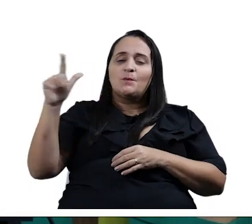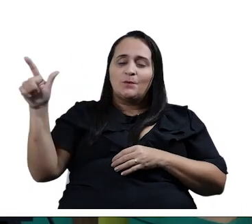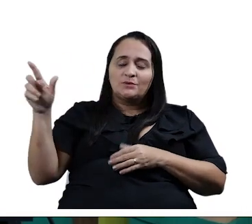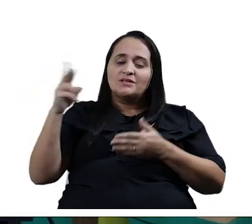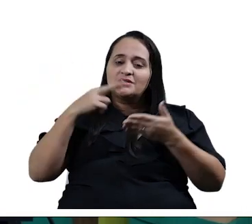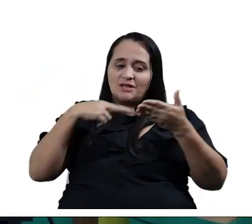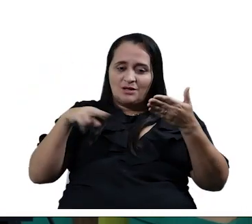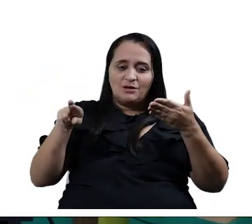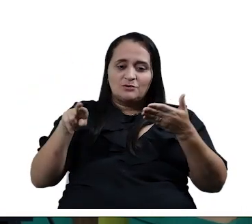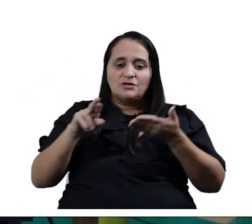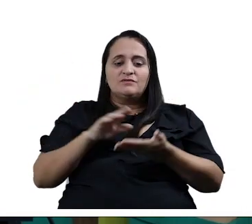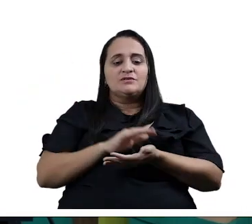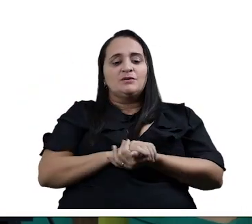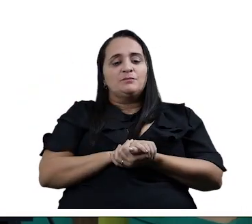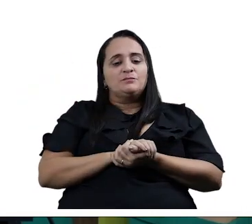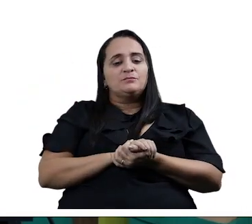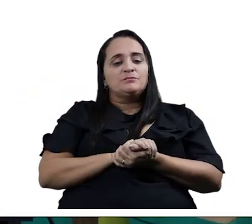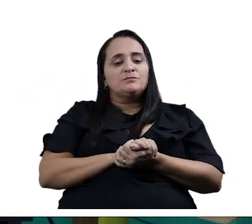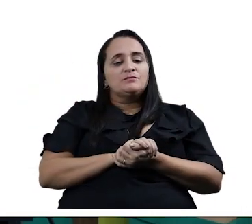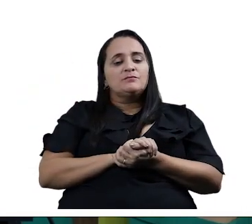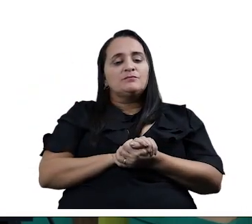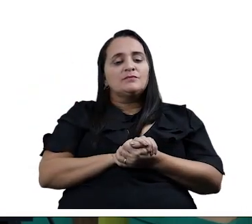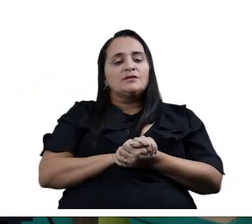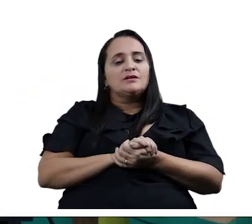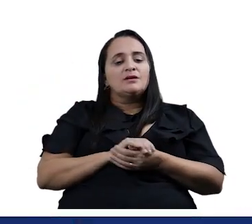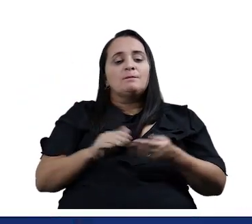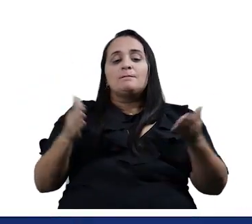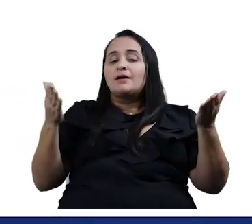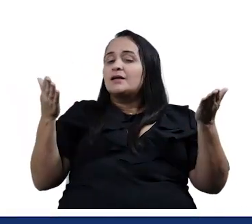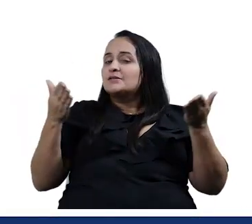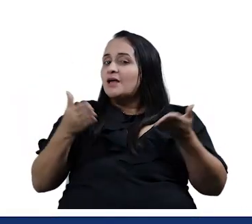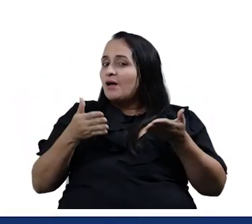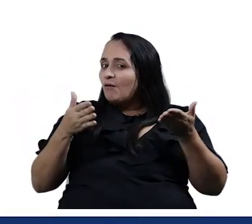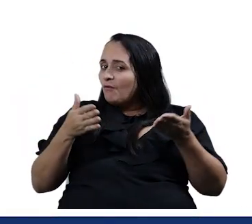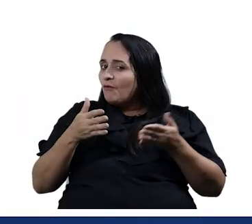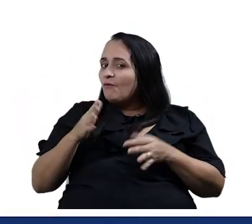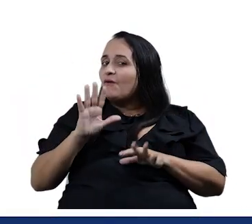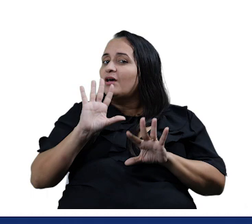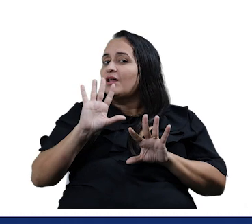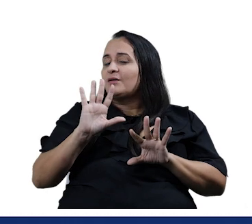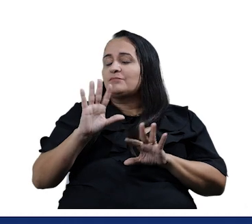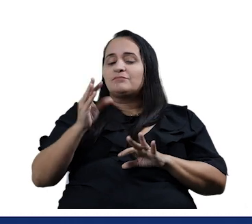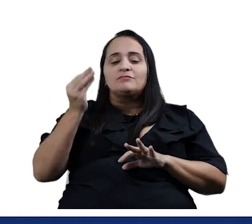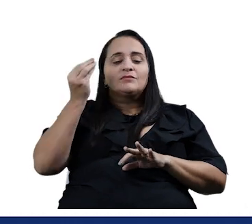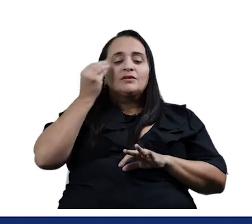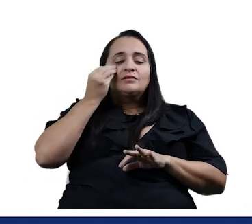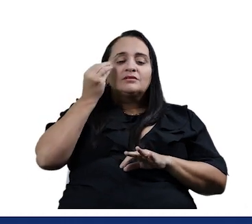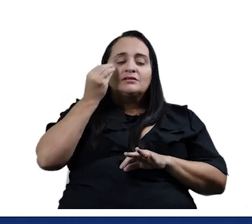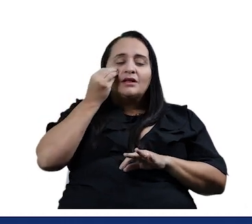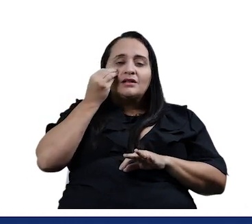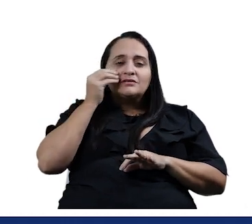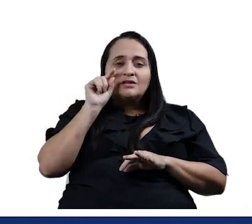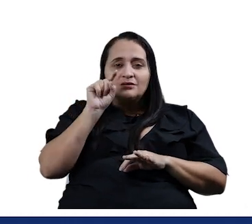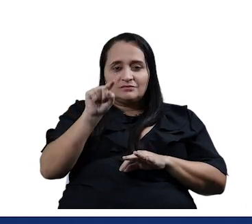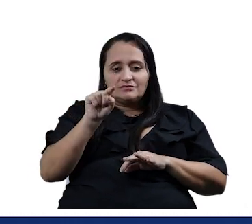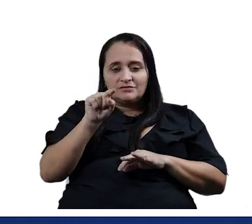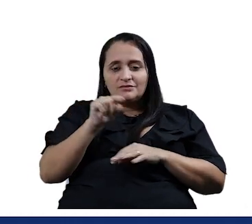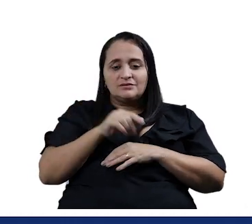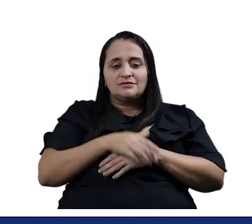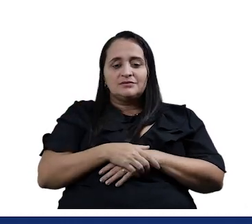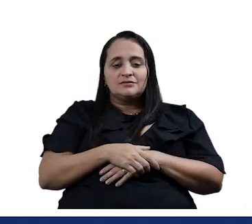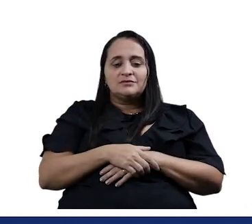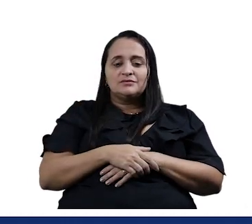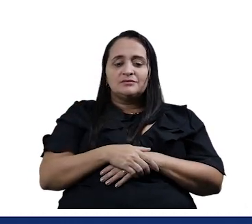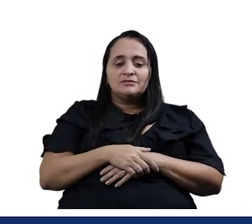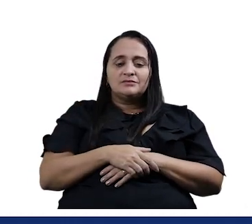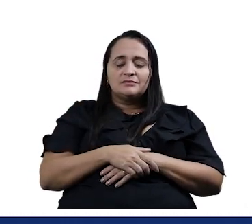mais outras aulas de revisão, tá bom? Por agora, eu quero testar em 3, 2,